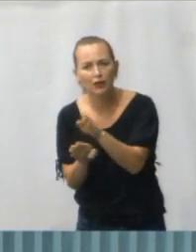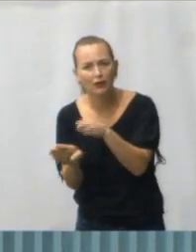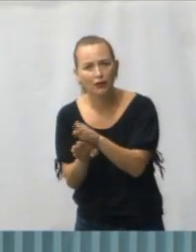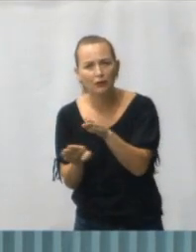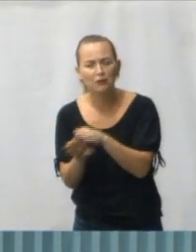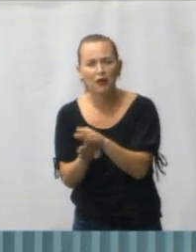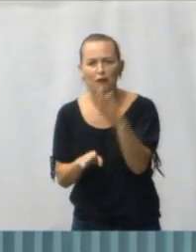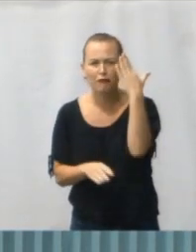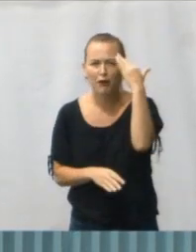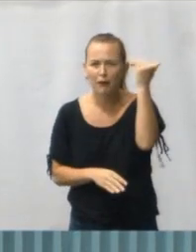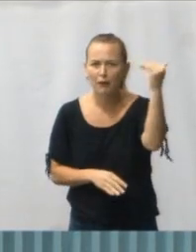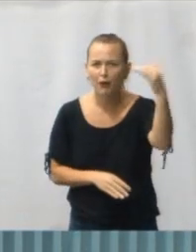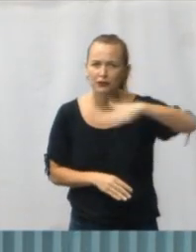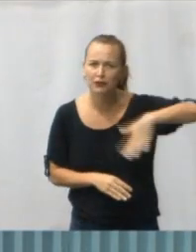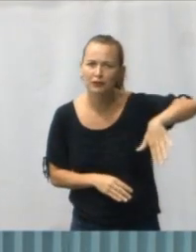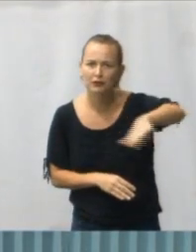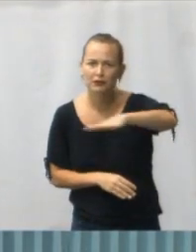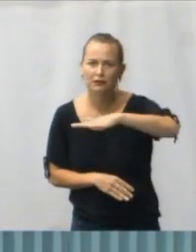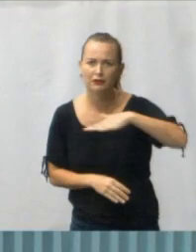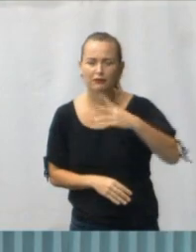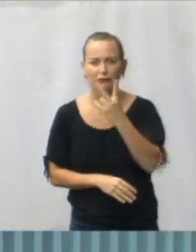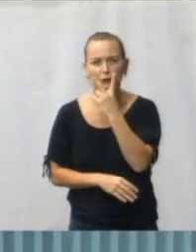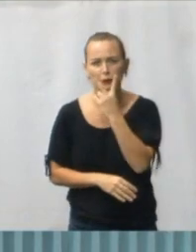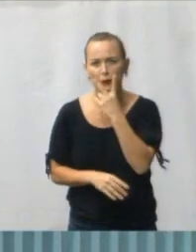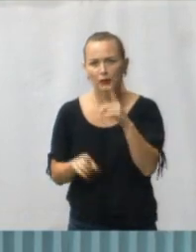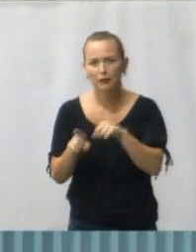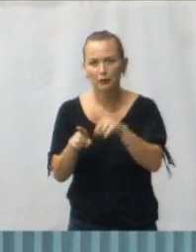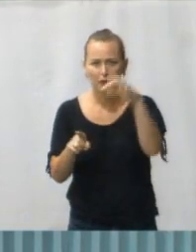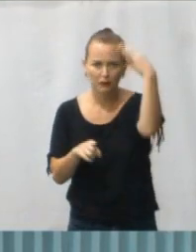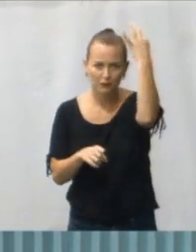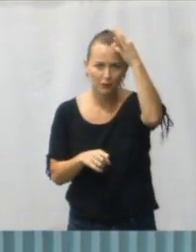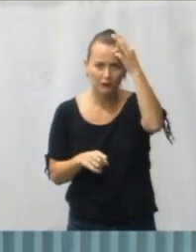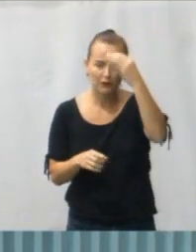Camburi. Eu agradeço a todos vocês o apoio que foi dado.